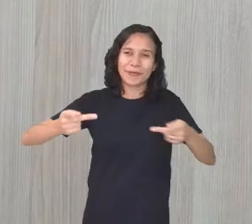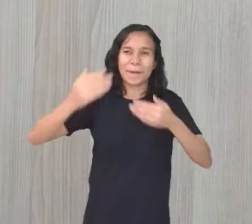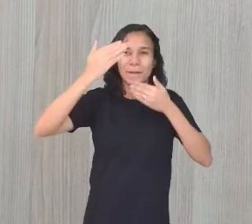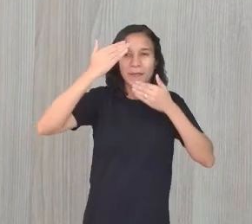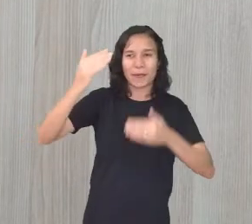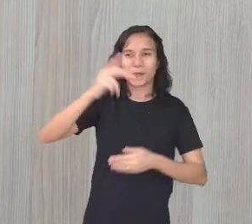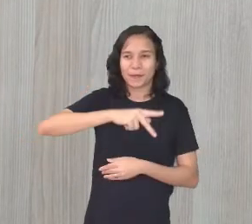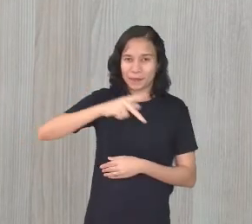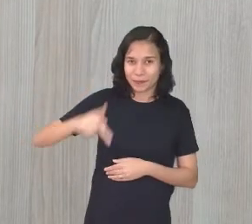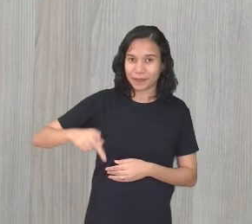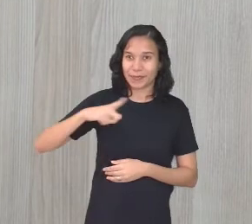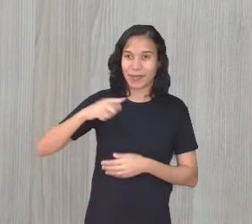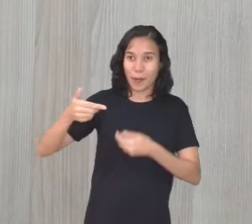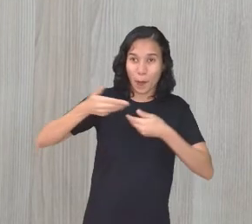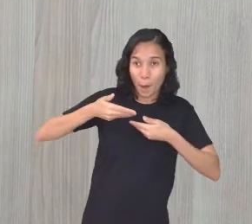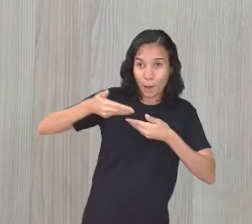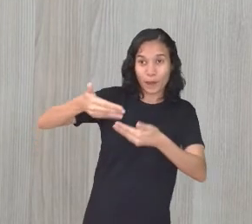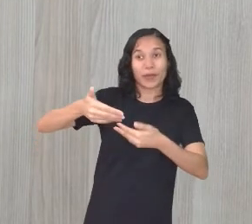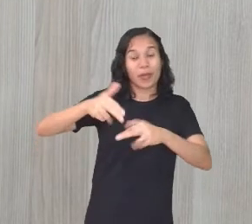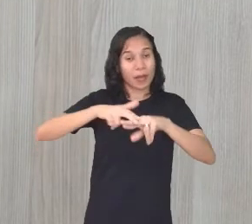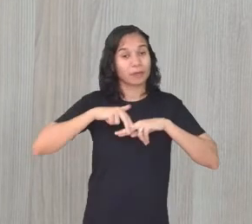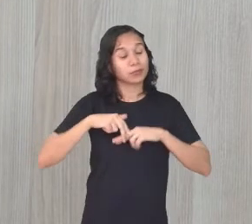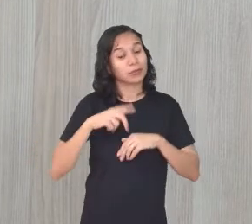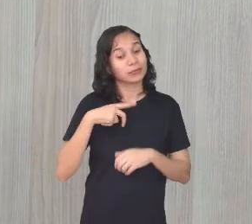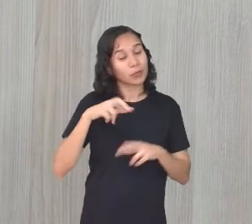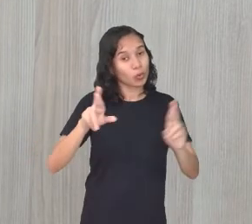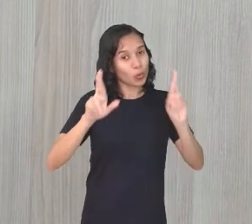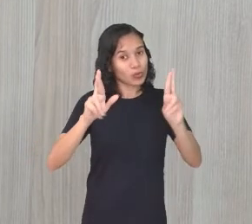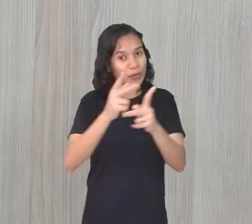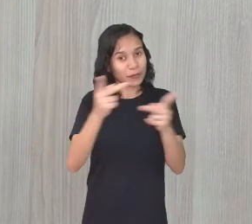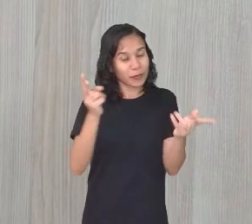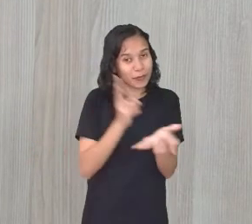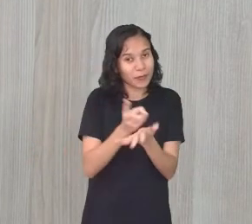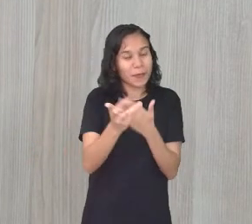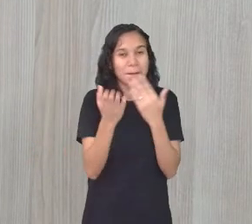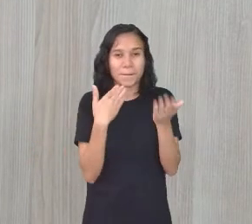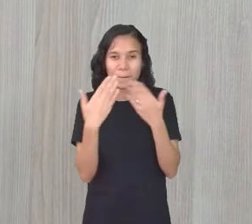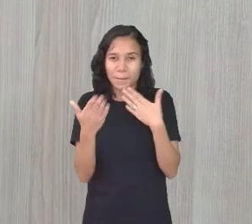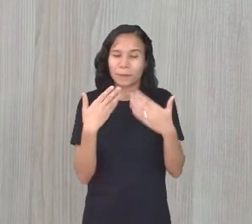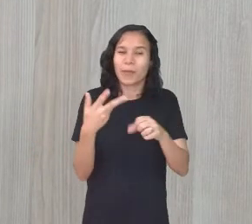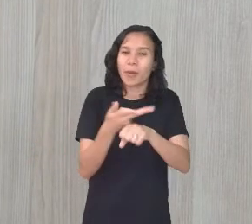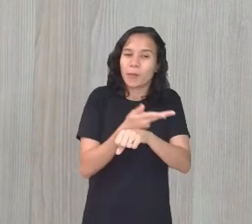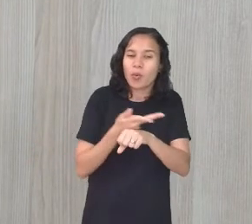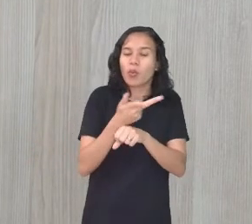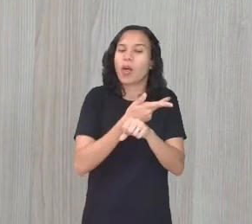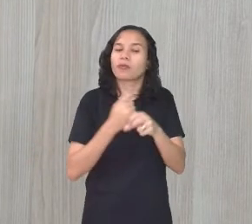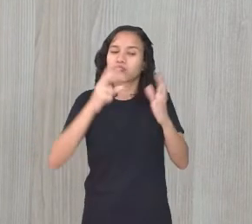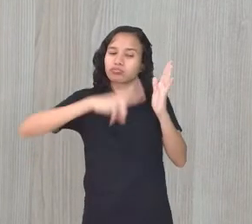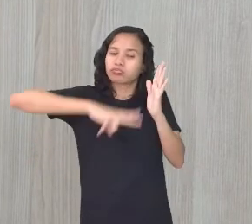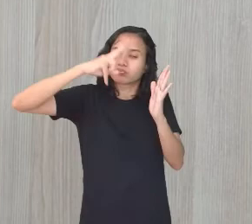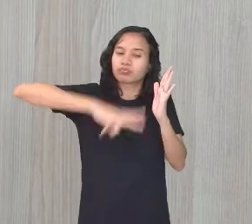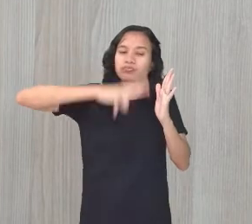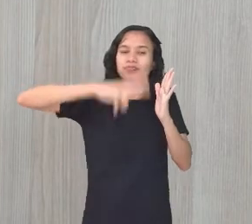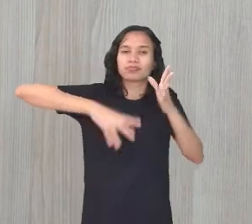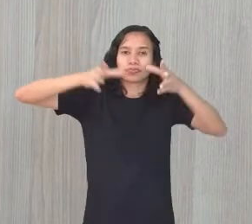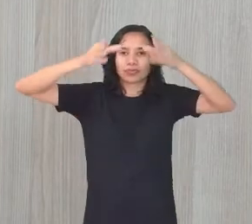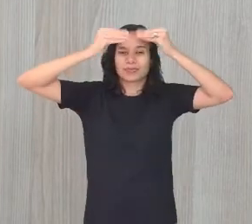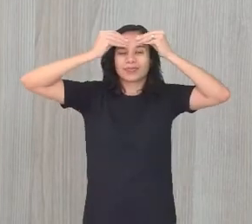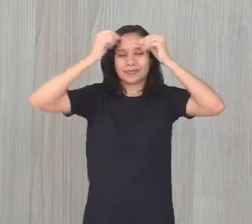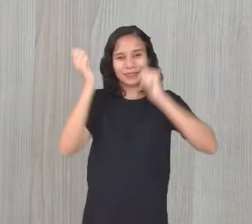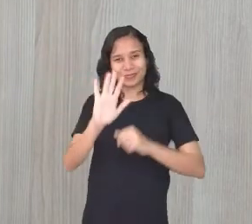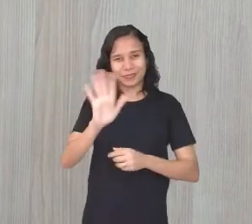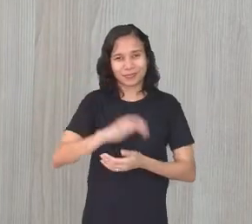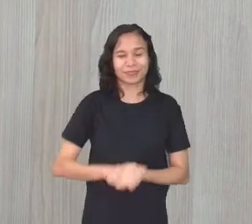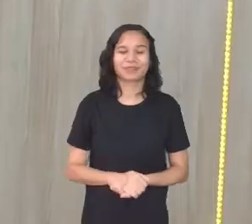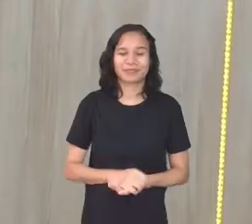professora Carla, pelo convite. Espero que vocês realmente continuem debatendo, procurando ler, adquirir mais conhecimento. Tchau, tchau,